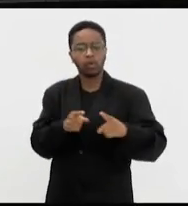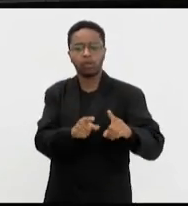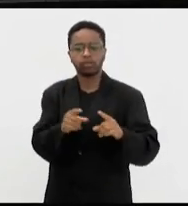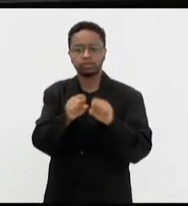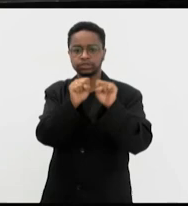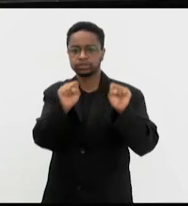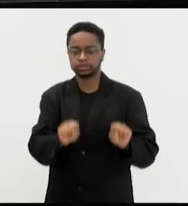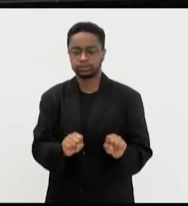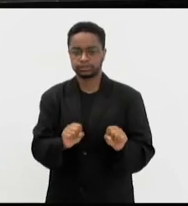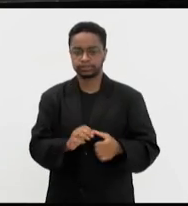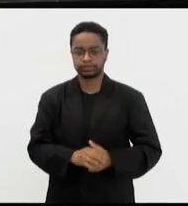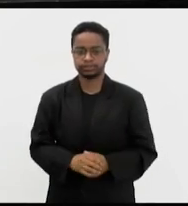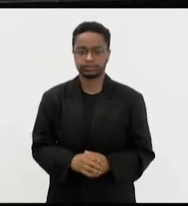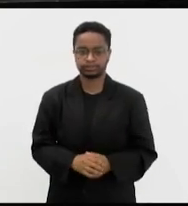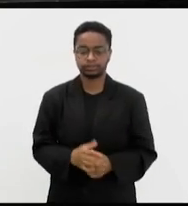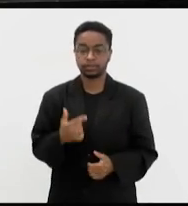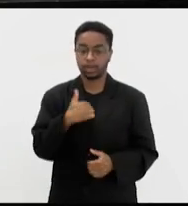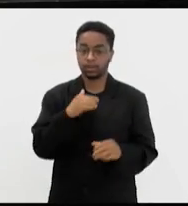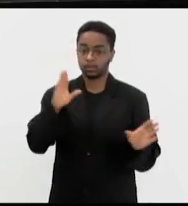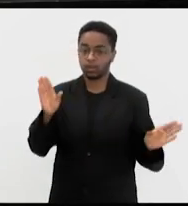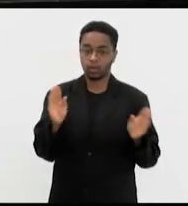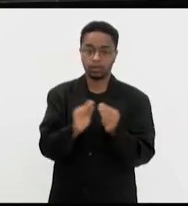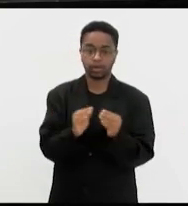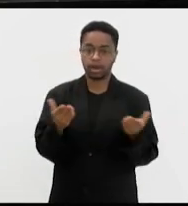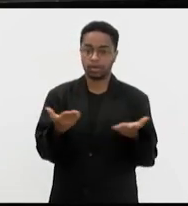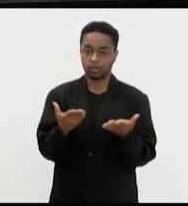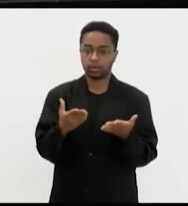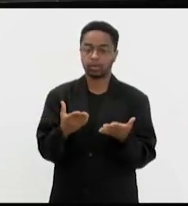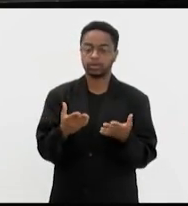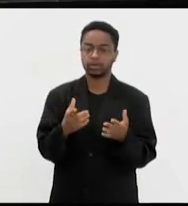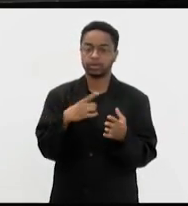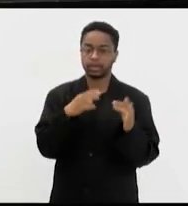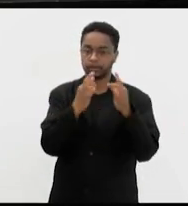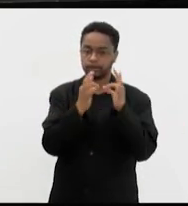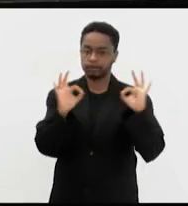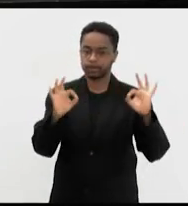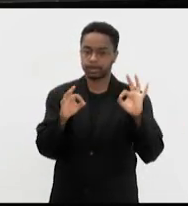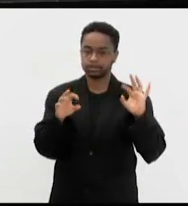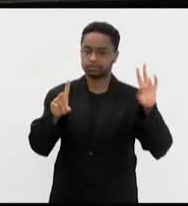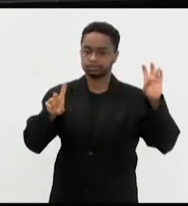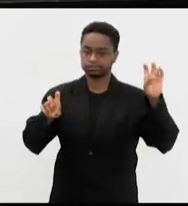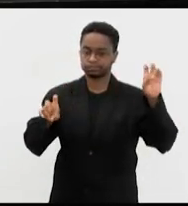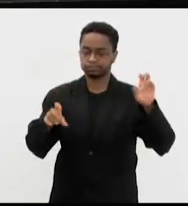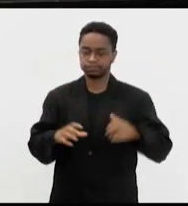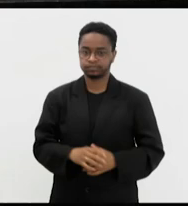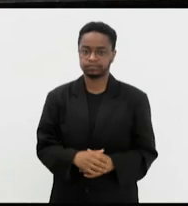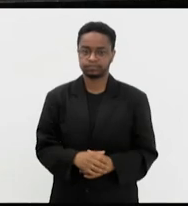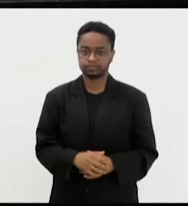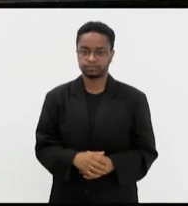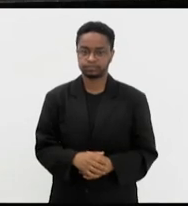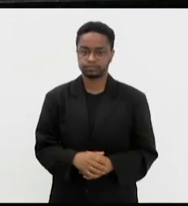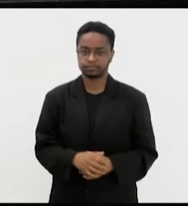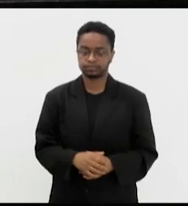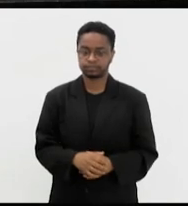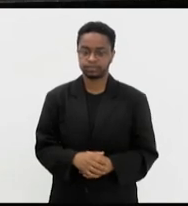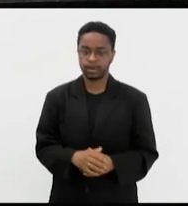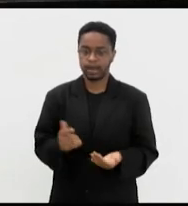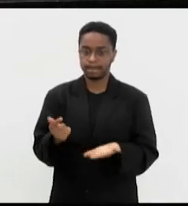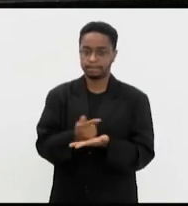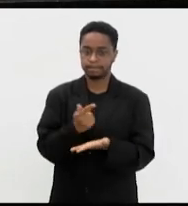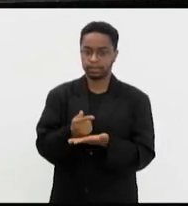sistema e eu concluo com uma fala do livro na página